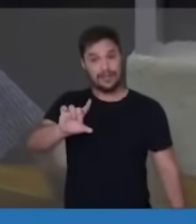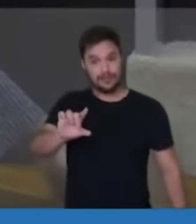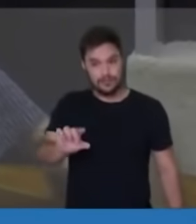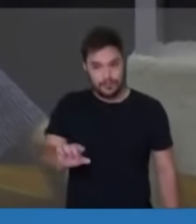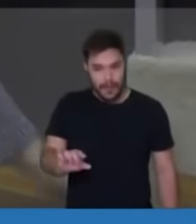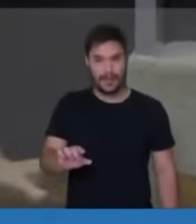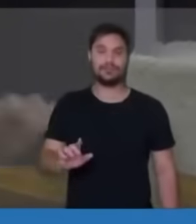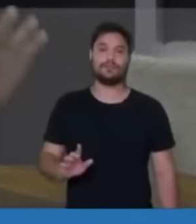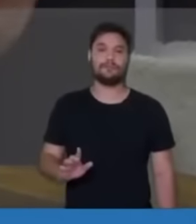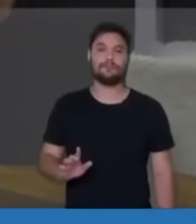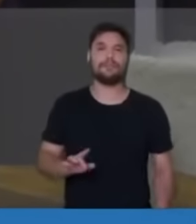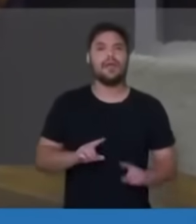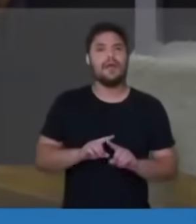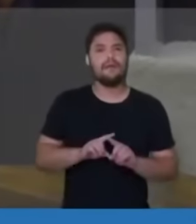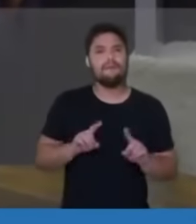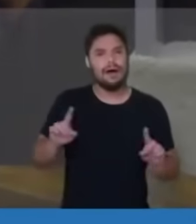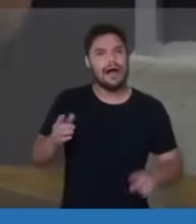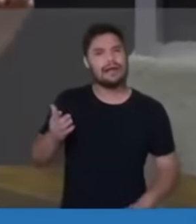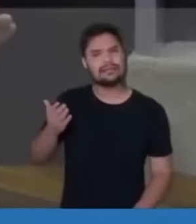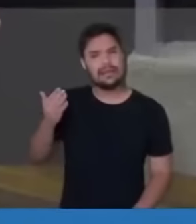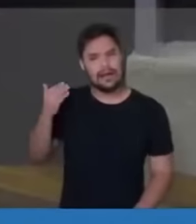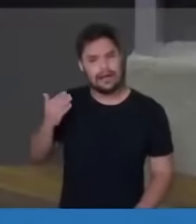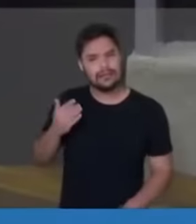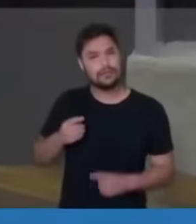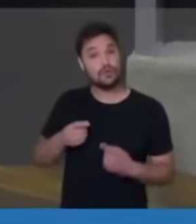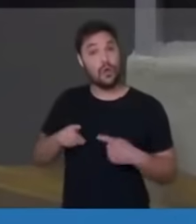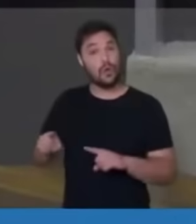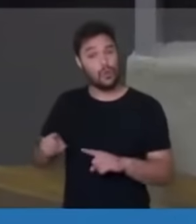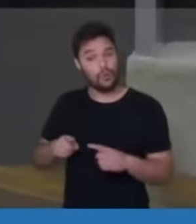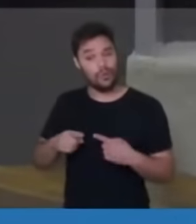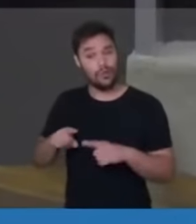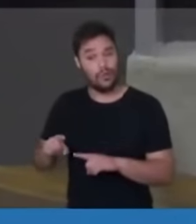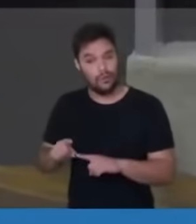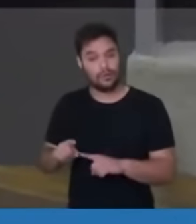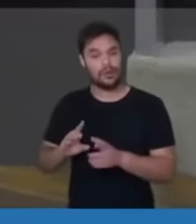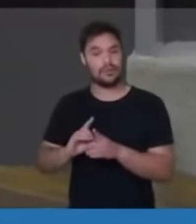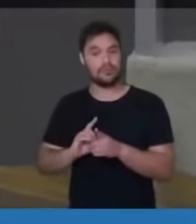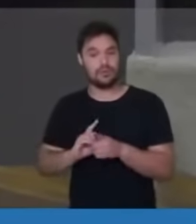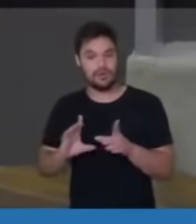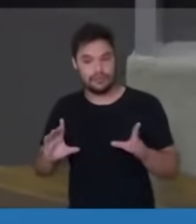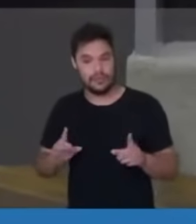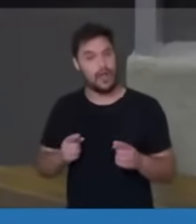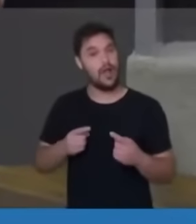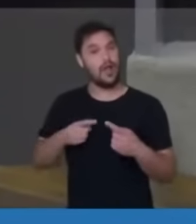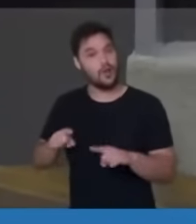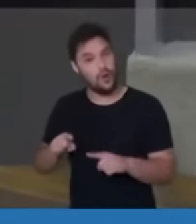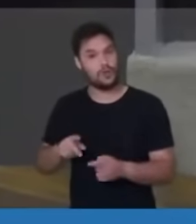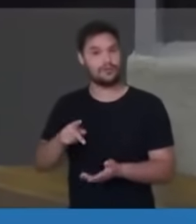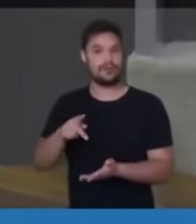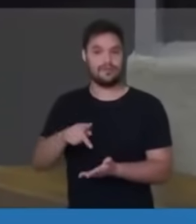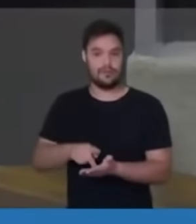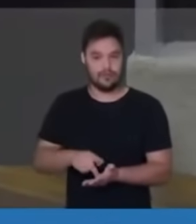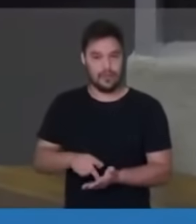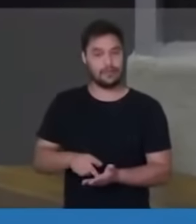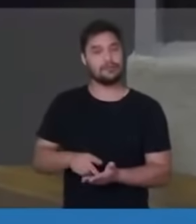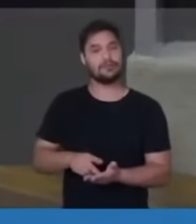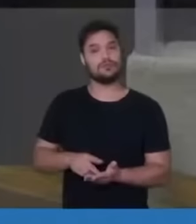Mas aqueles que estavam chicoteando a democracia, chicoteando a verdade,